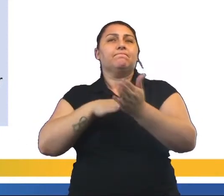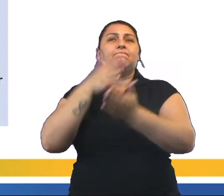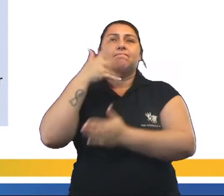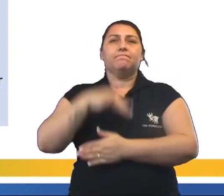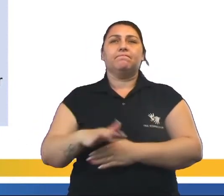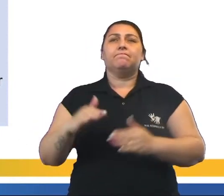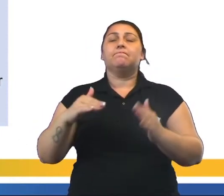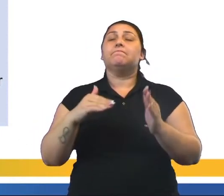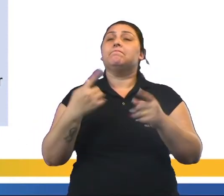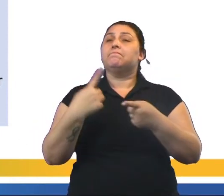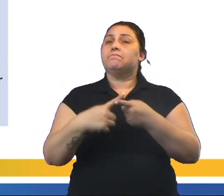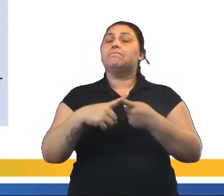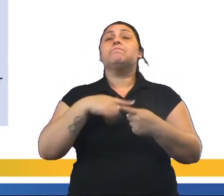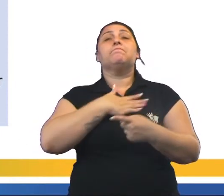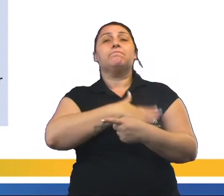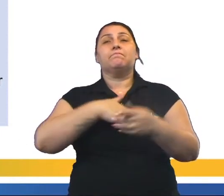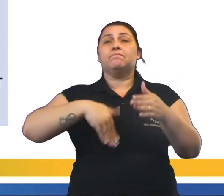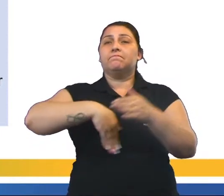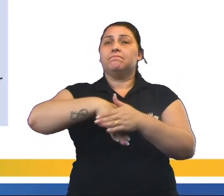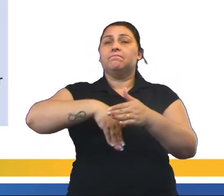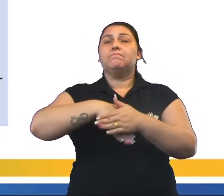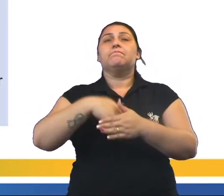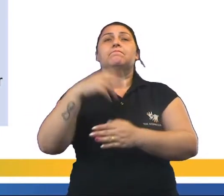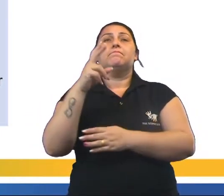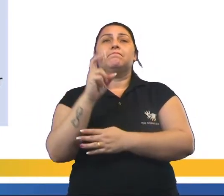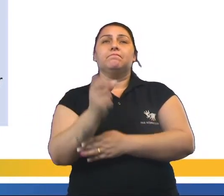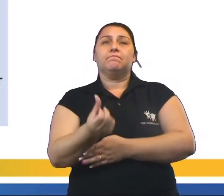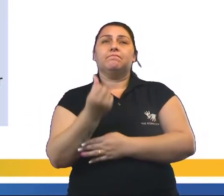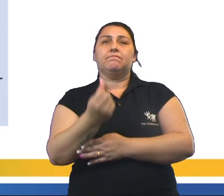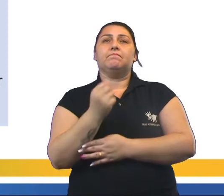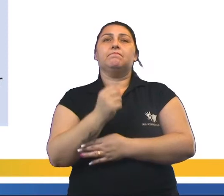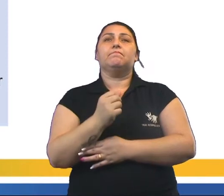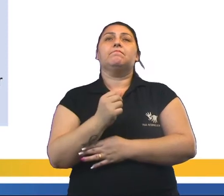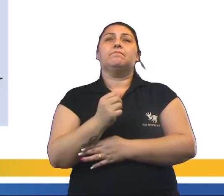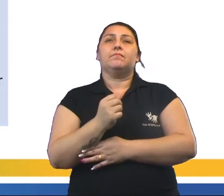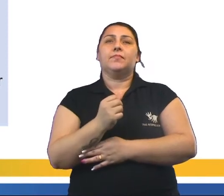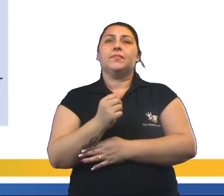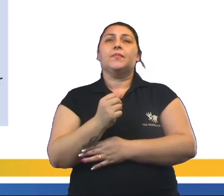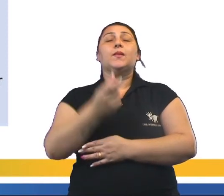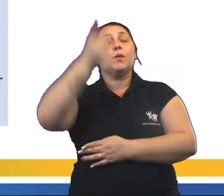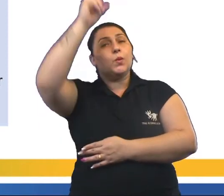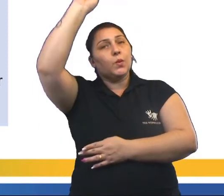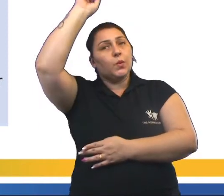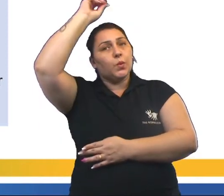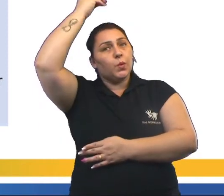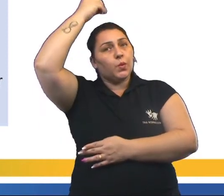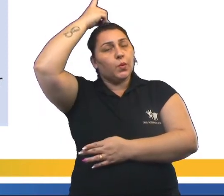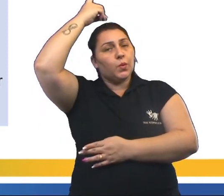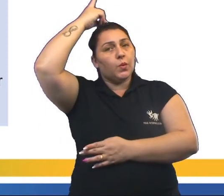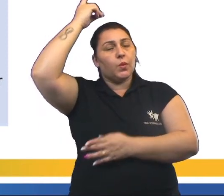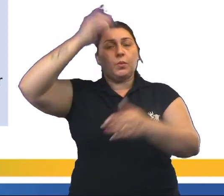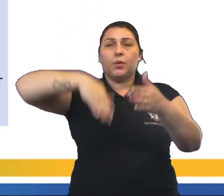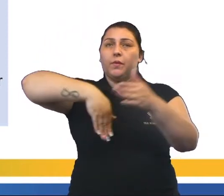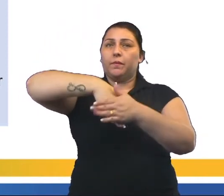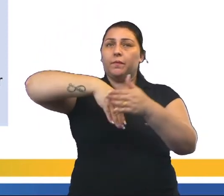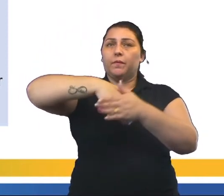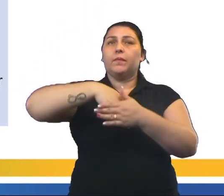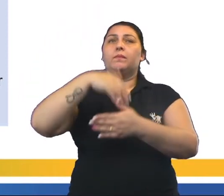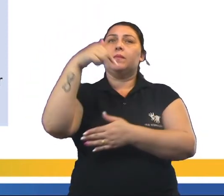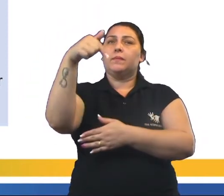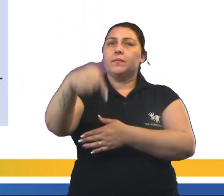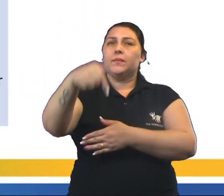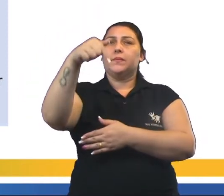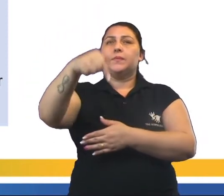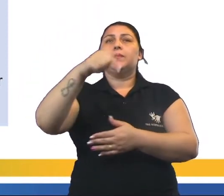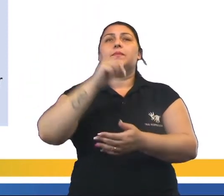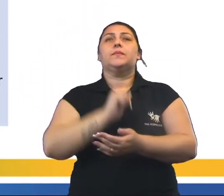desde a infância por jogar futebol. Na parte 6, a descoberta do talento para jogar futebol. Na